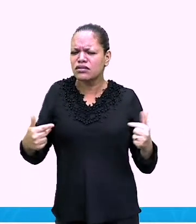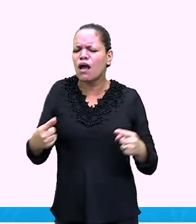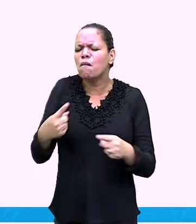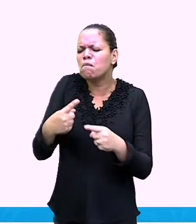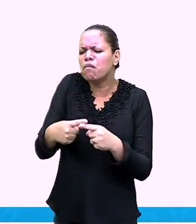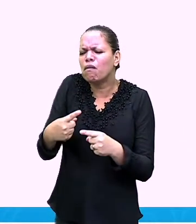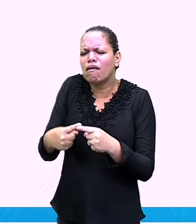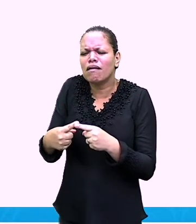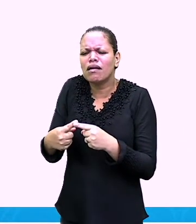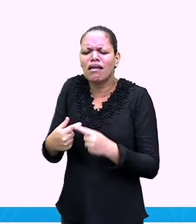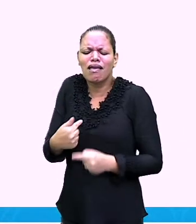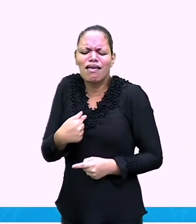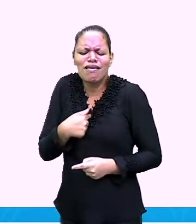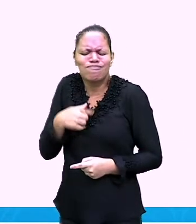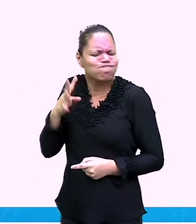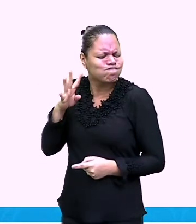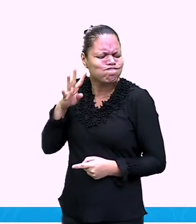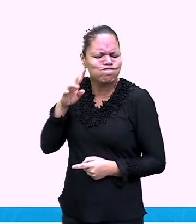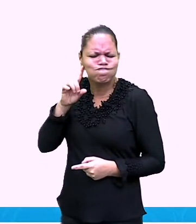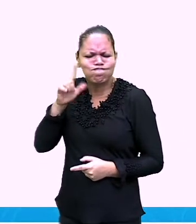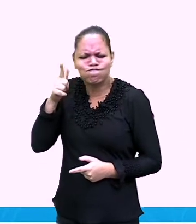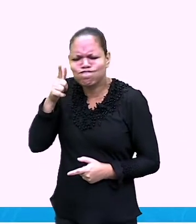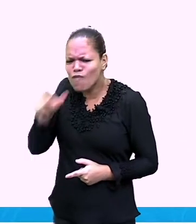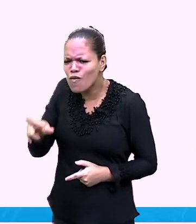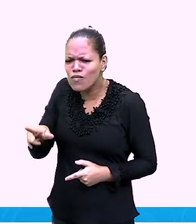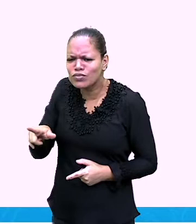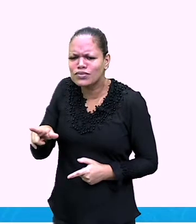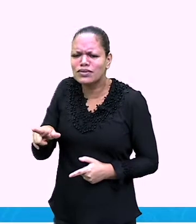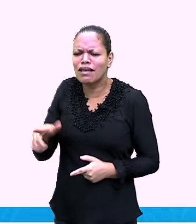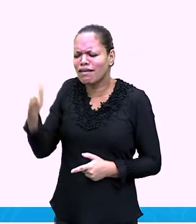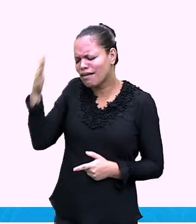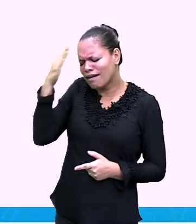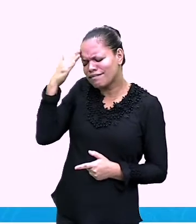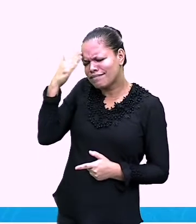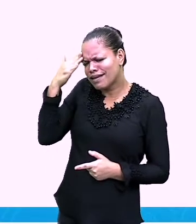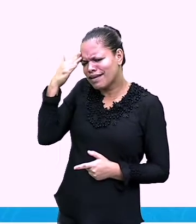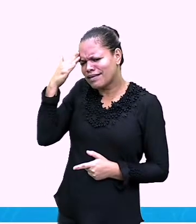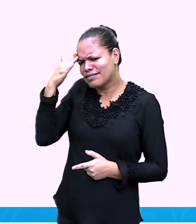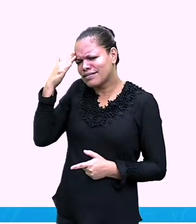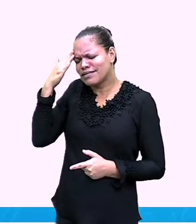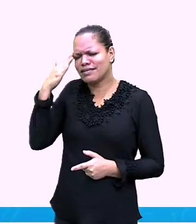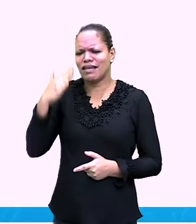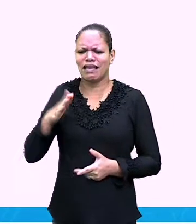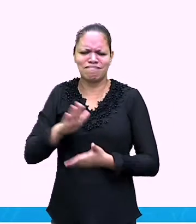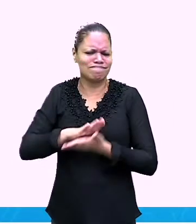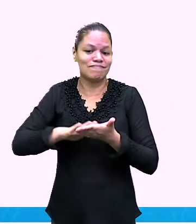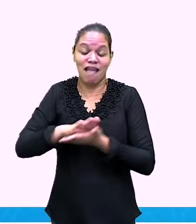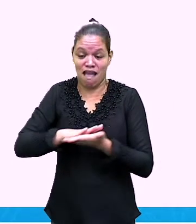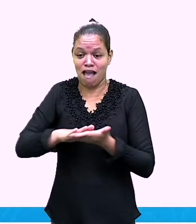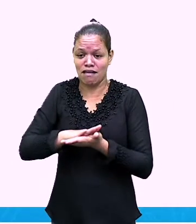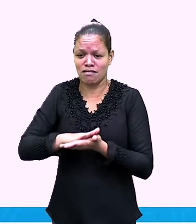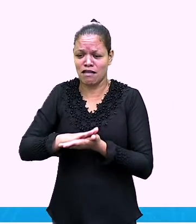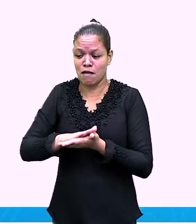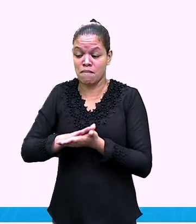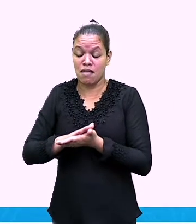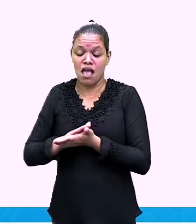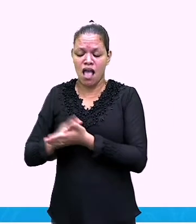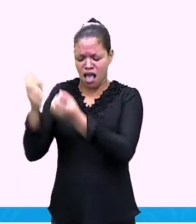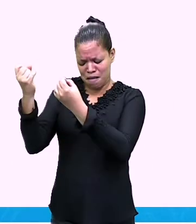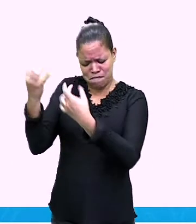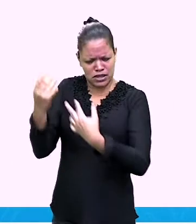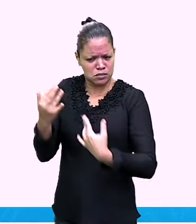na escola. A tia Paula me contou que ela mesma, sendo pessoa, gente grande,